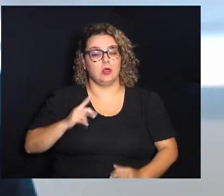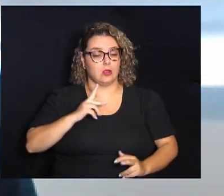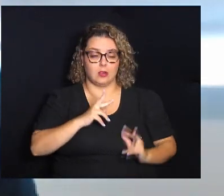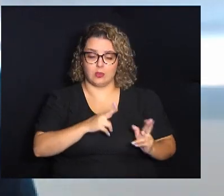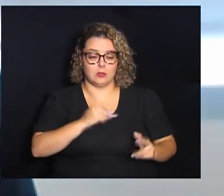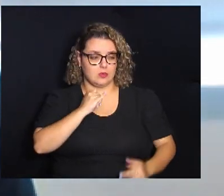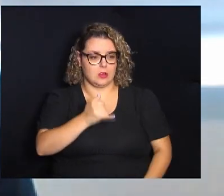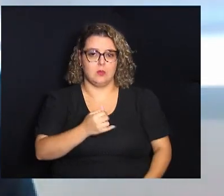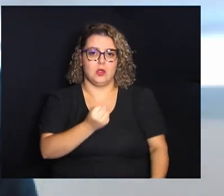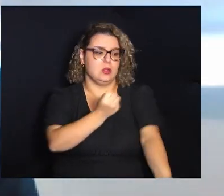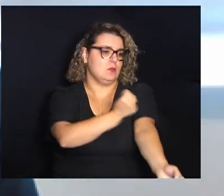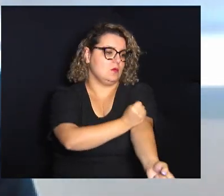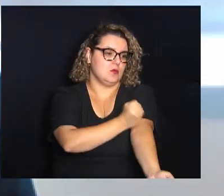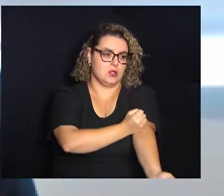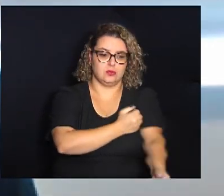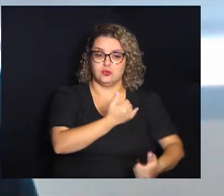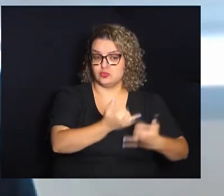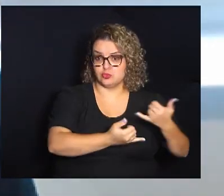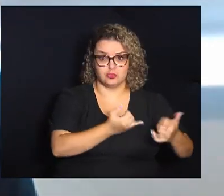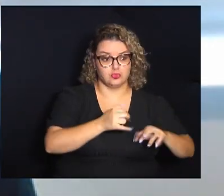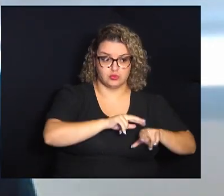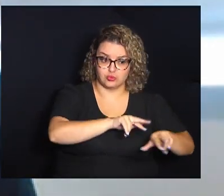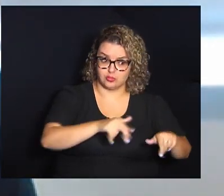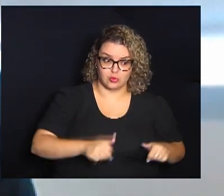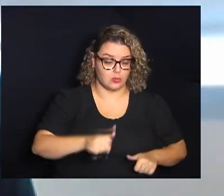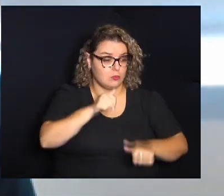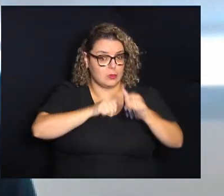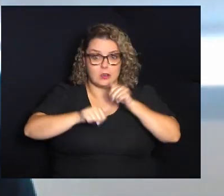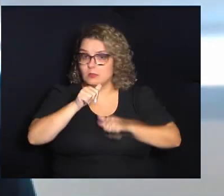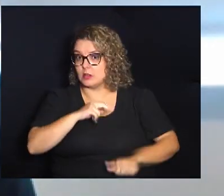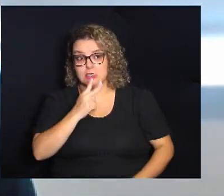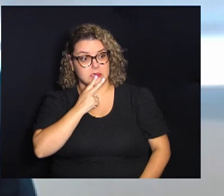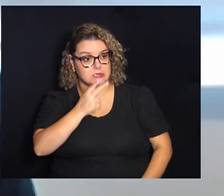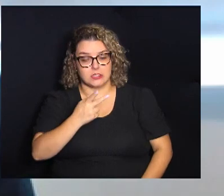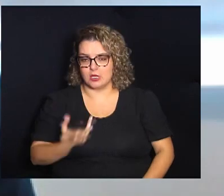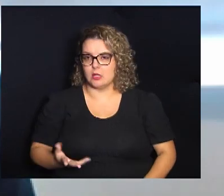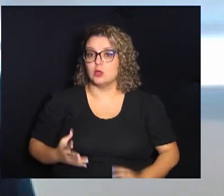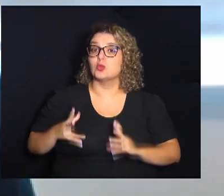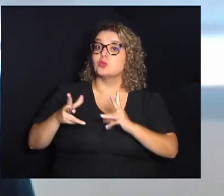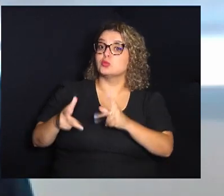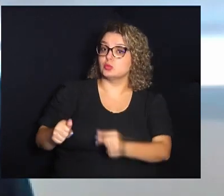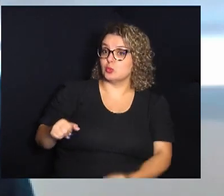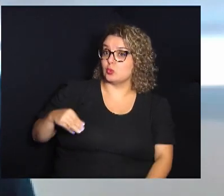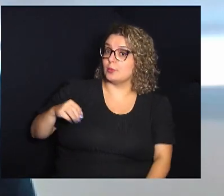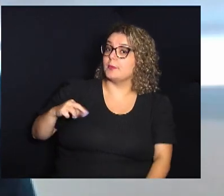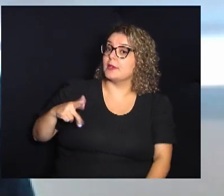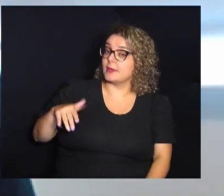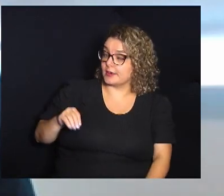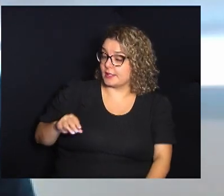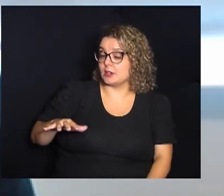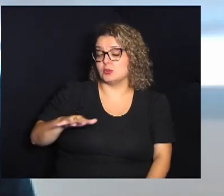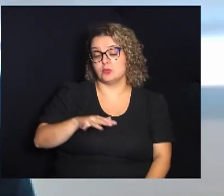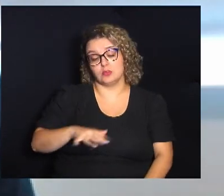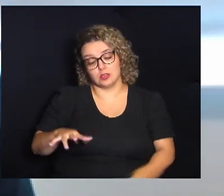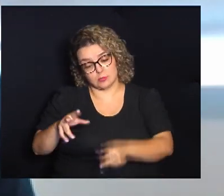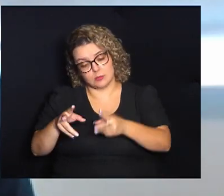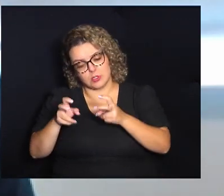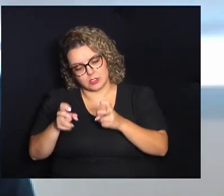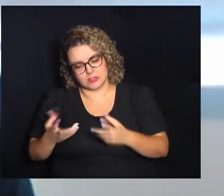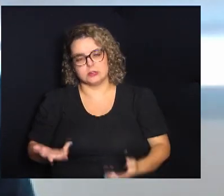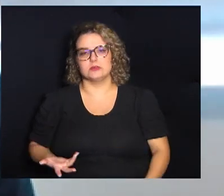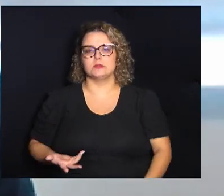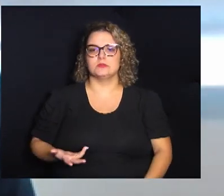pode ter um vício em cigarro. Então é sempre importante todos os mercados olharem para essa parte dos